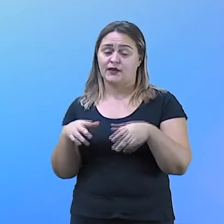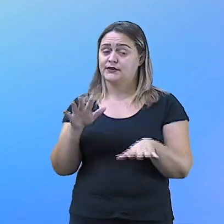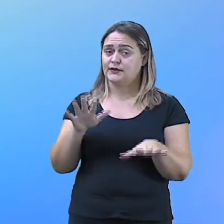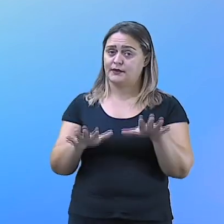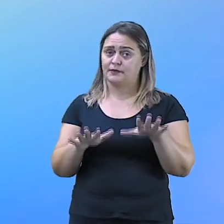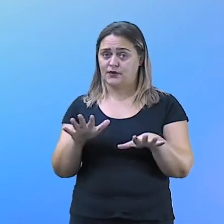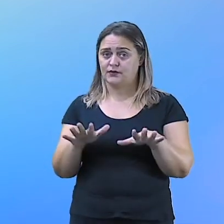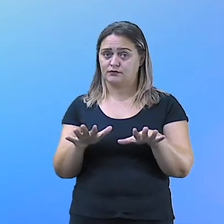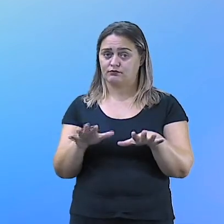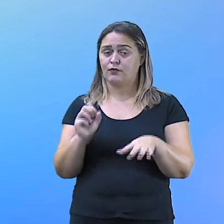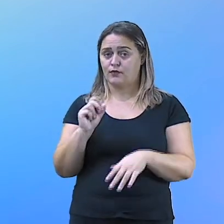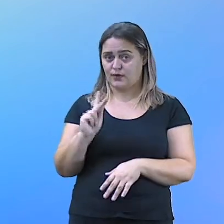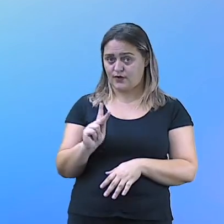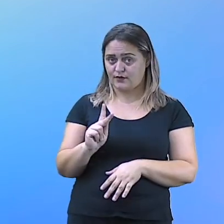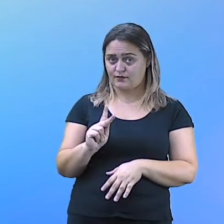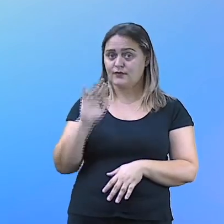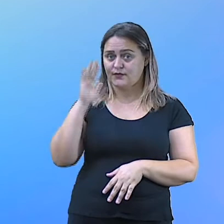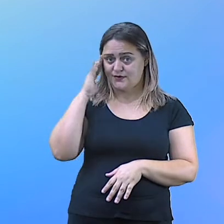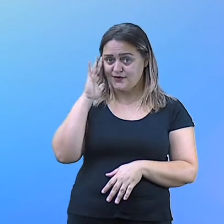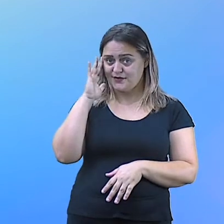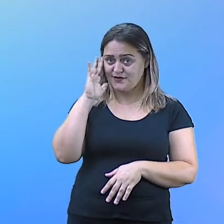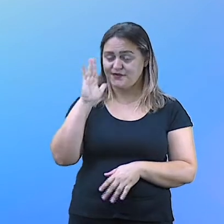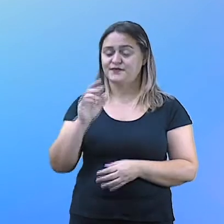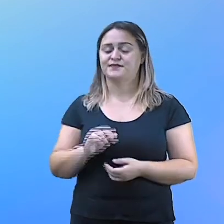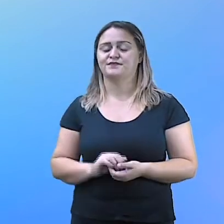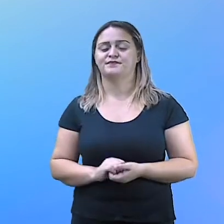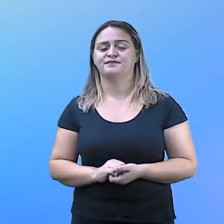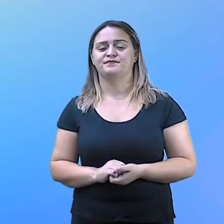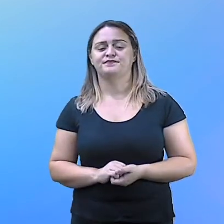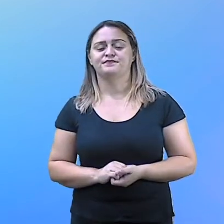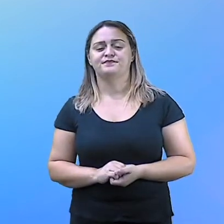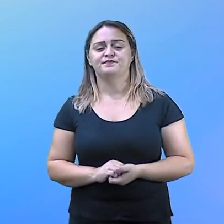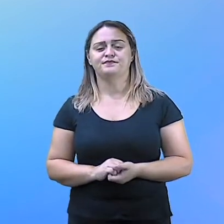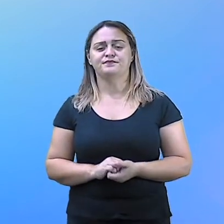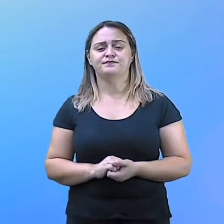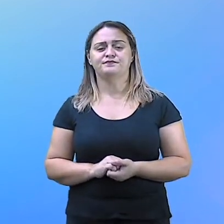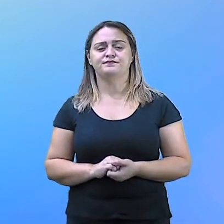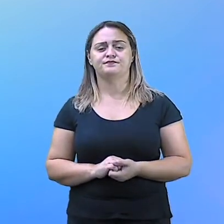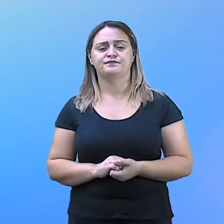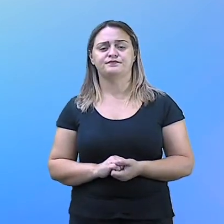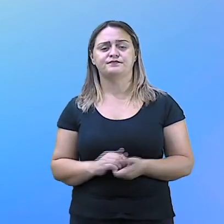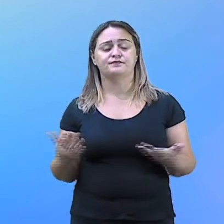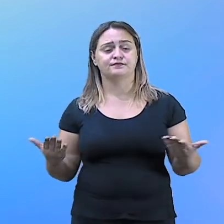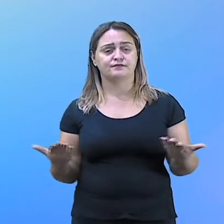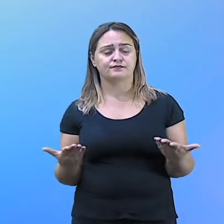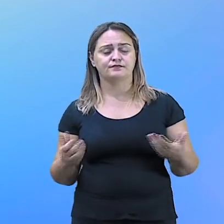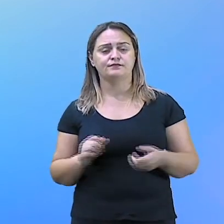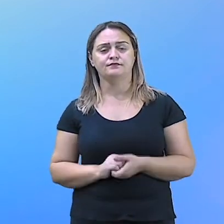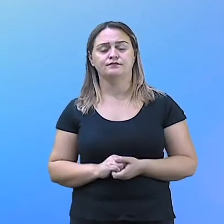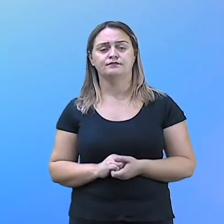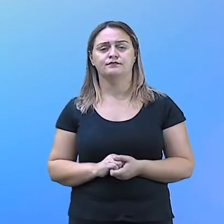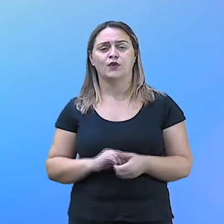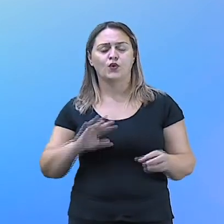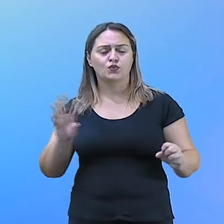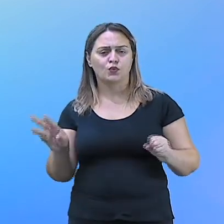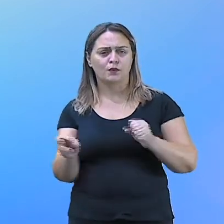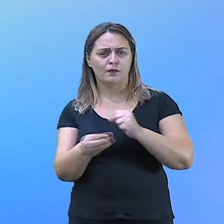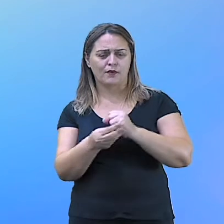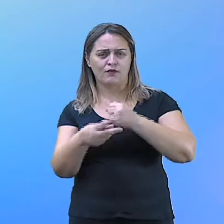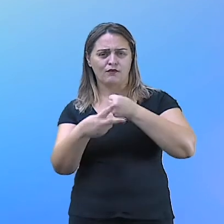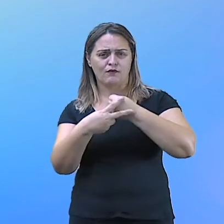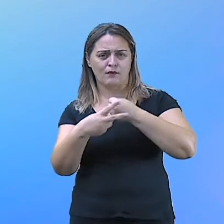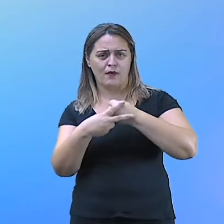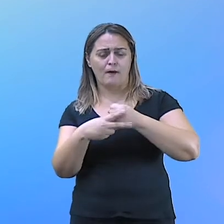Entenderam, estudante? Eu espero que sim. Então, nós podemos estabelecer aqui que os complementos verbais podem